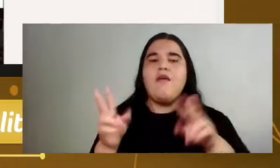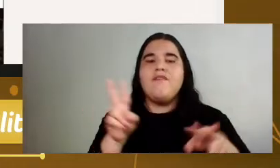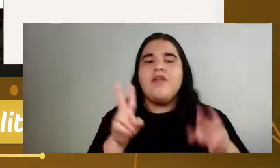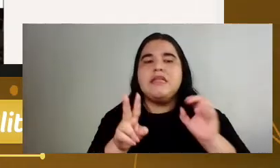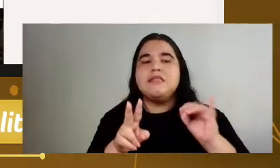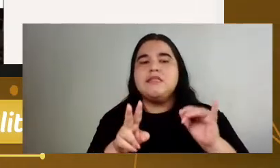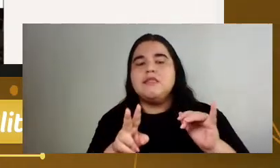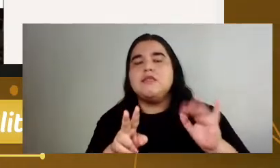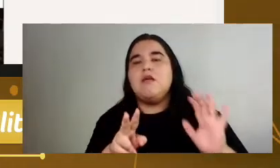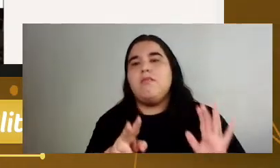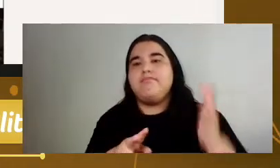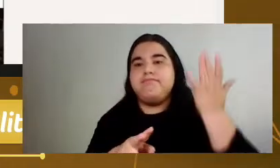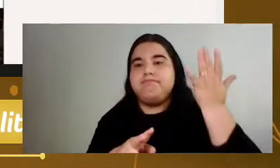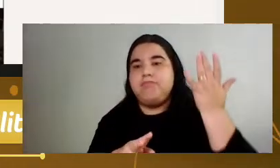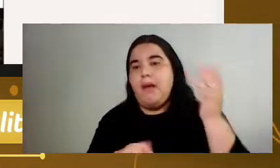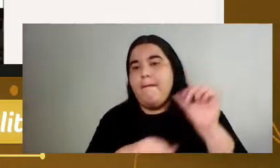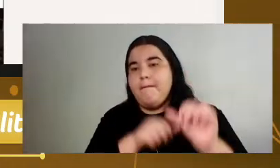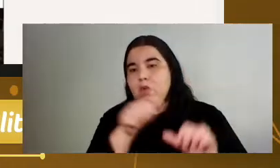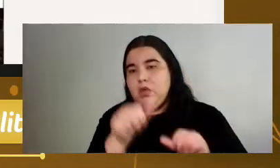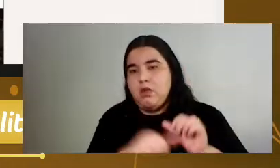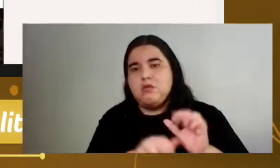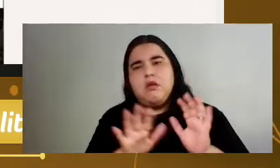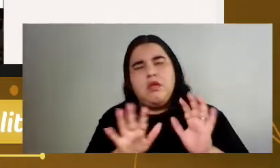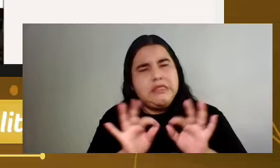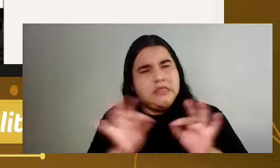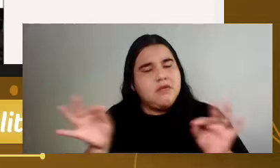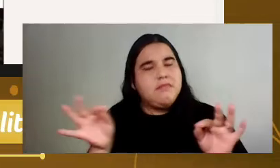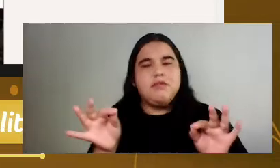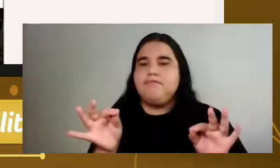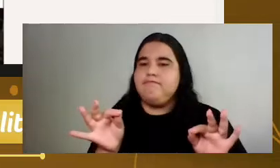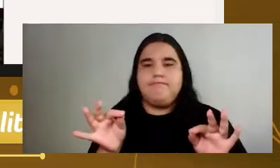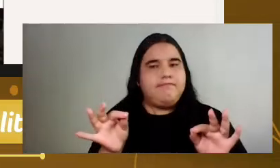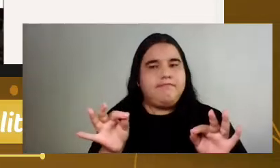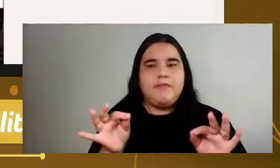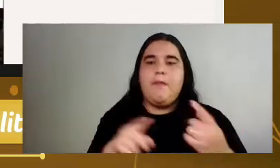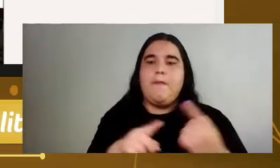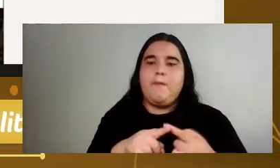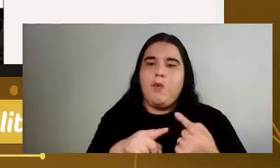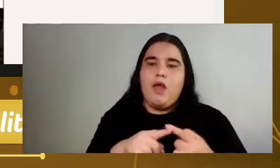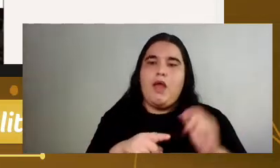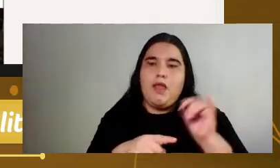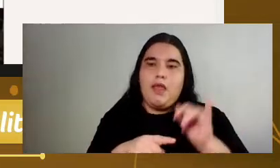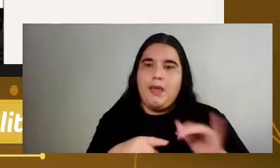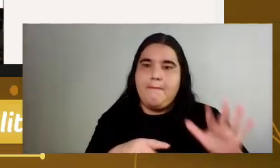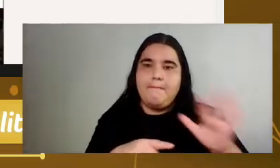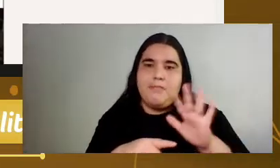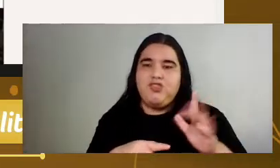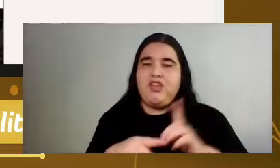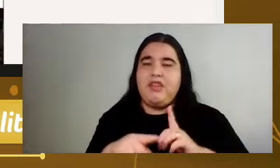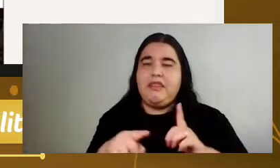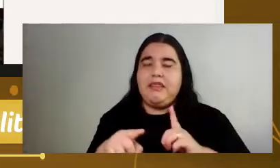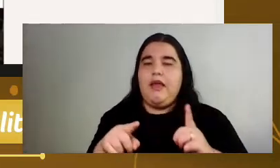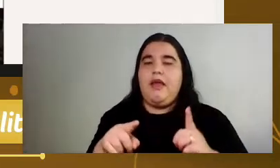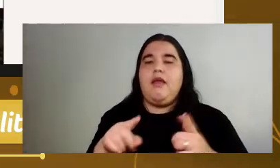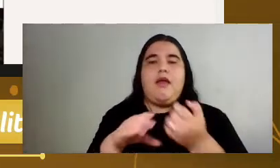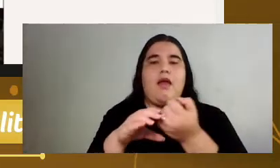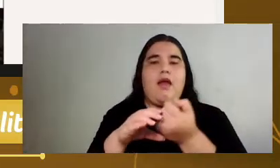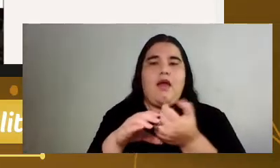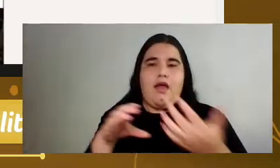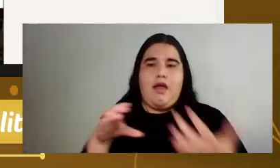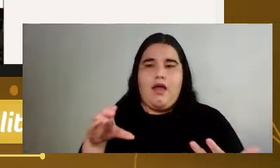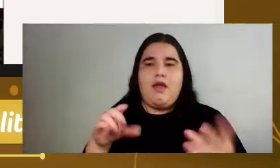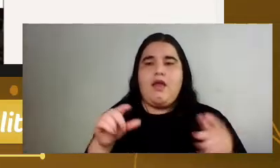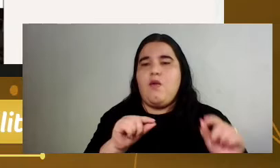isso não é simples. As imagens elas têm diversas características e sofrem diversas influências